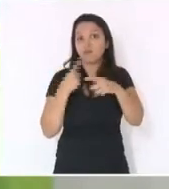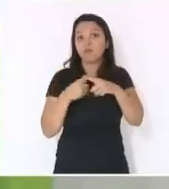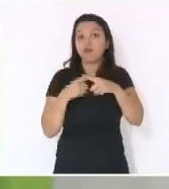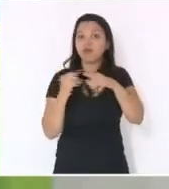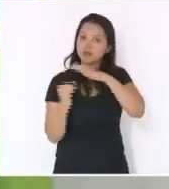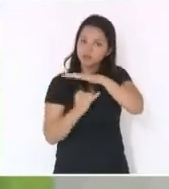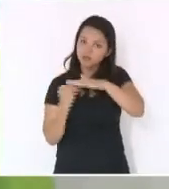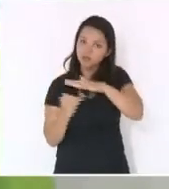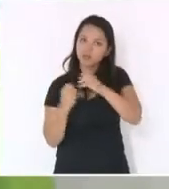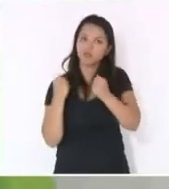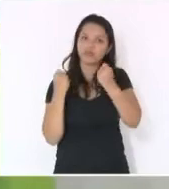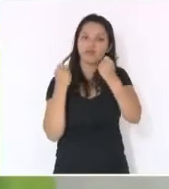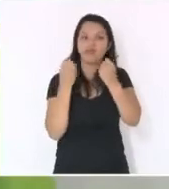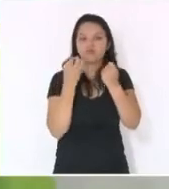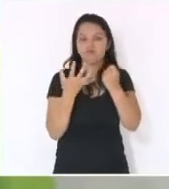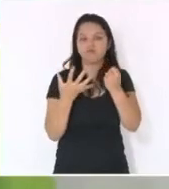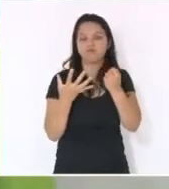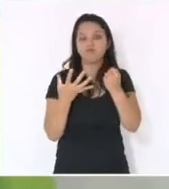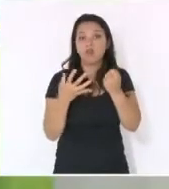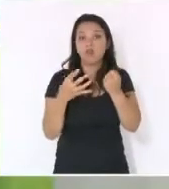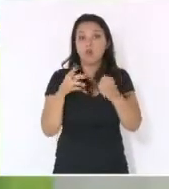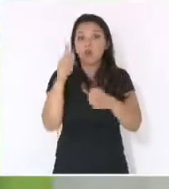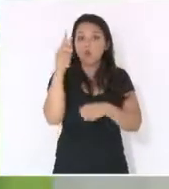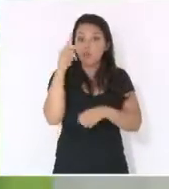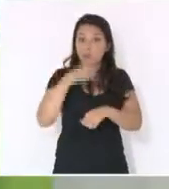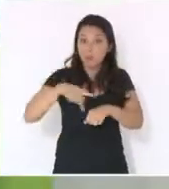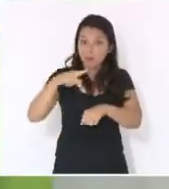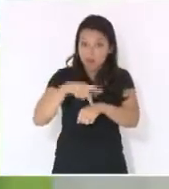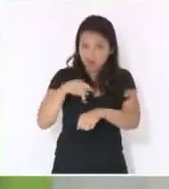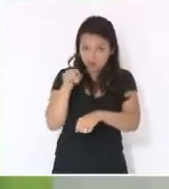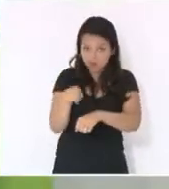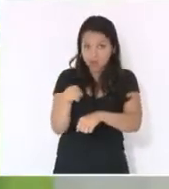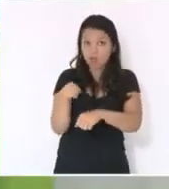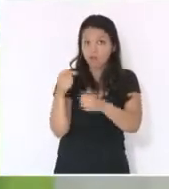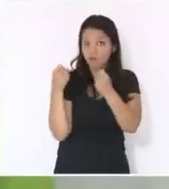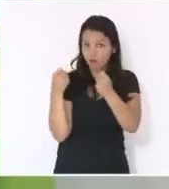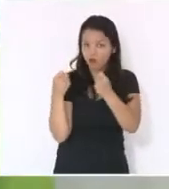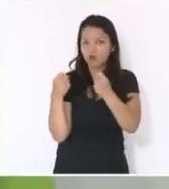forte. Um país só é forte quando tem indústria forte.